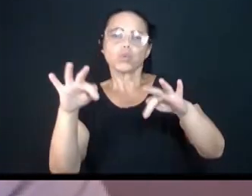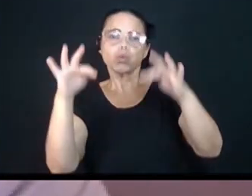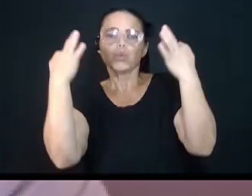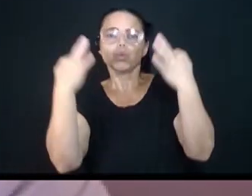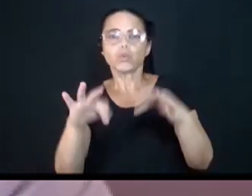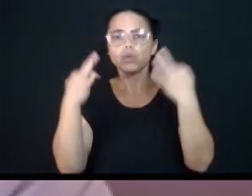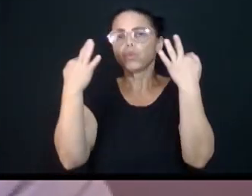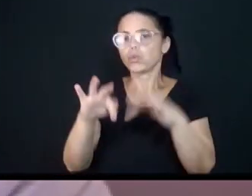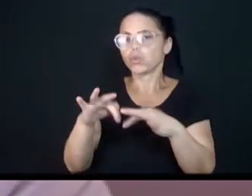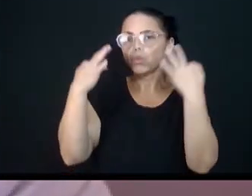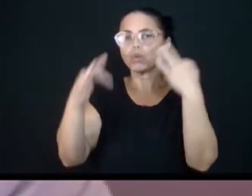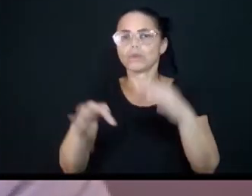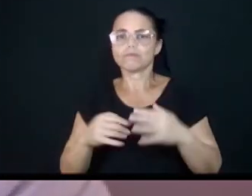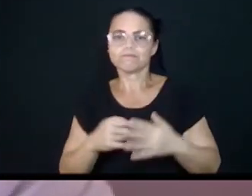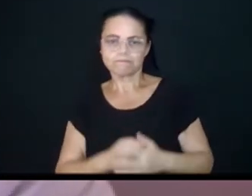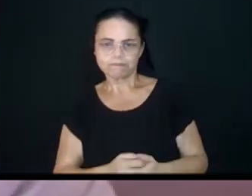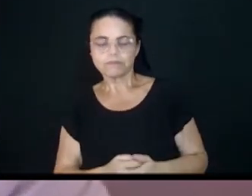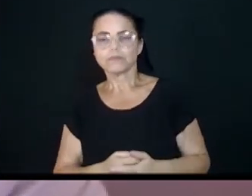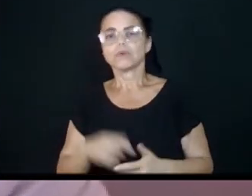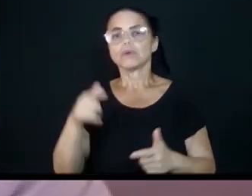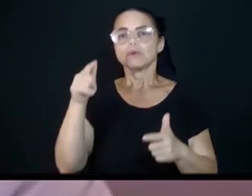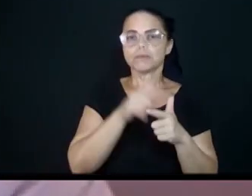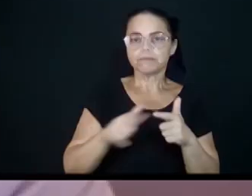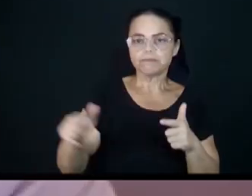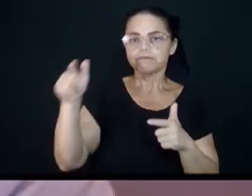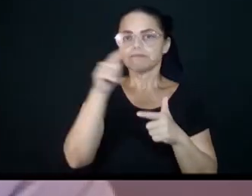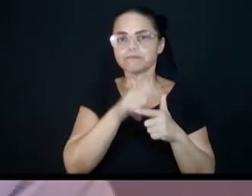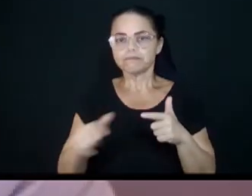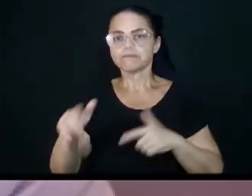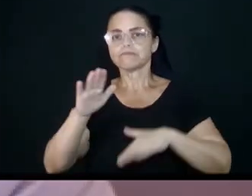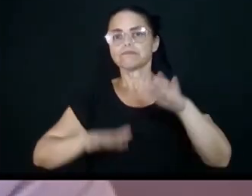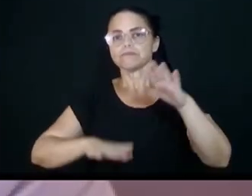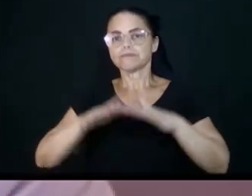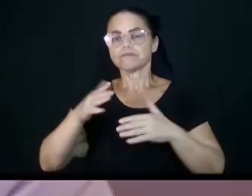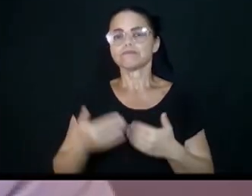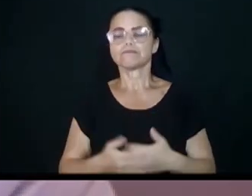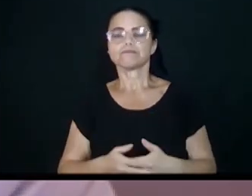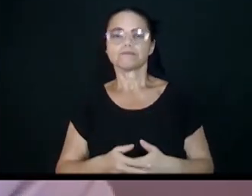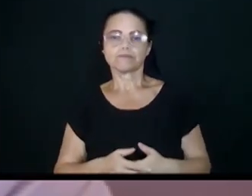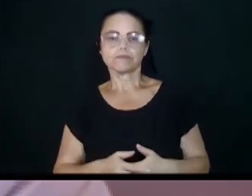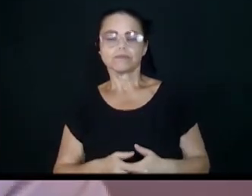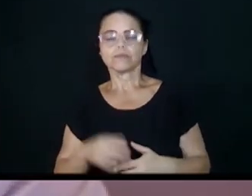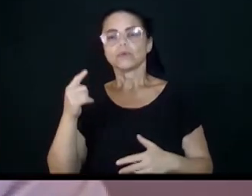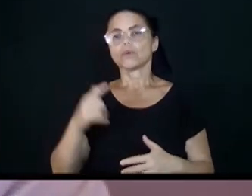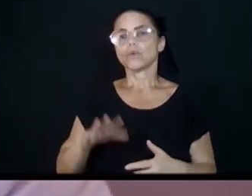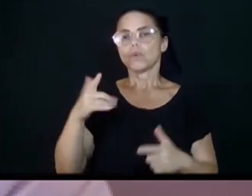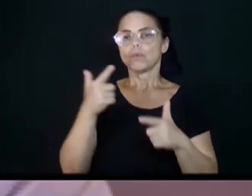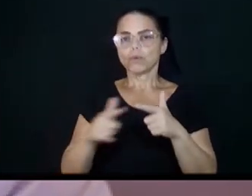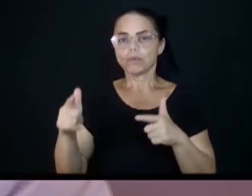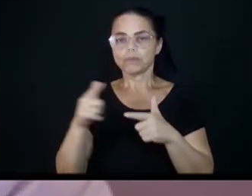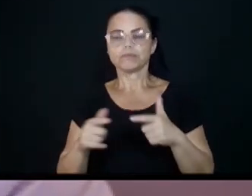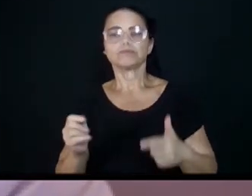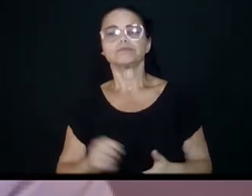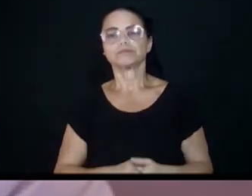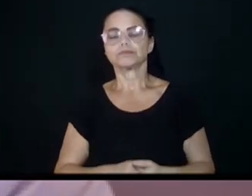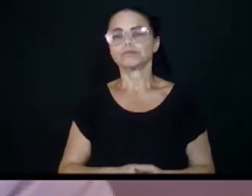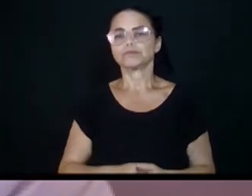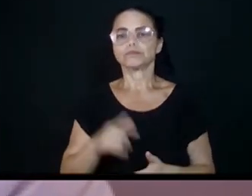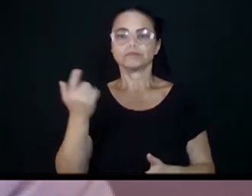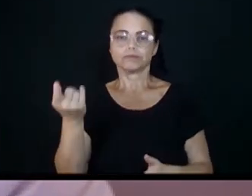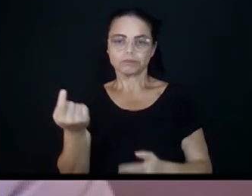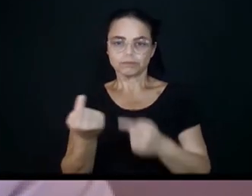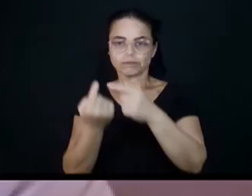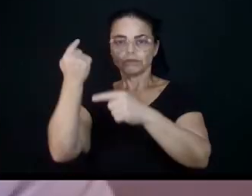envolvimento cutâneo, muitas vezes é o que abre o quadro. Mas, como eu disse lá atrás, há também